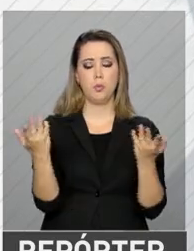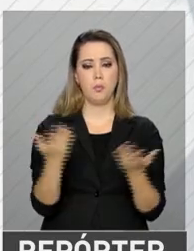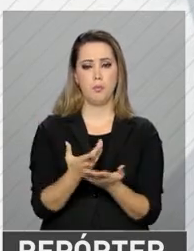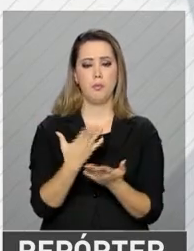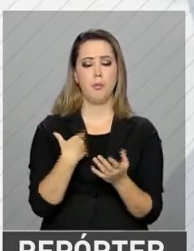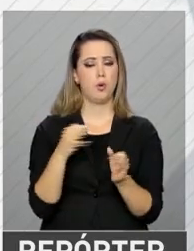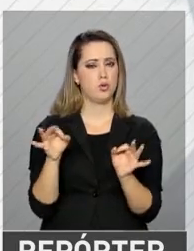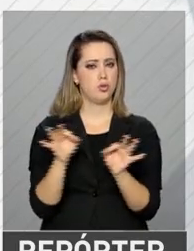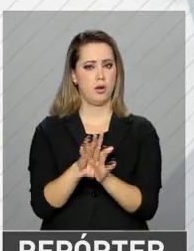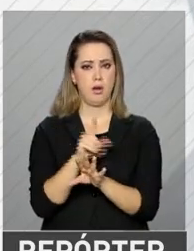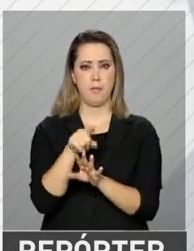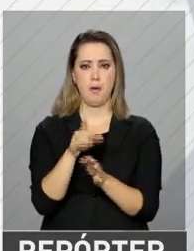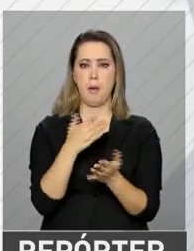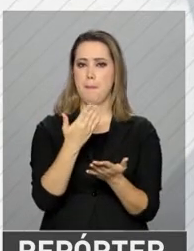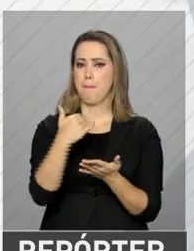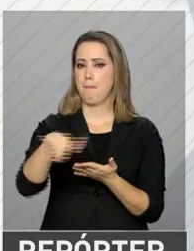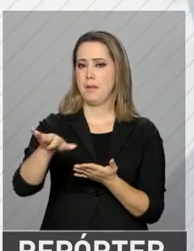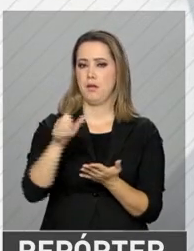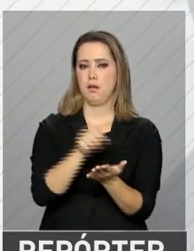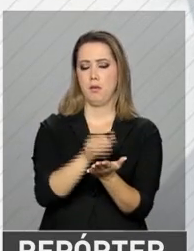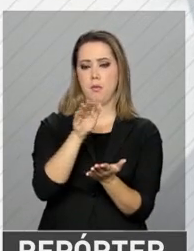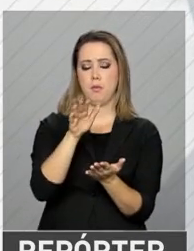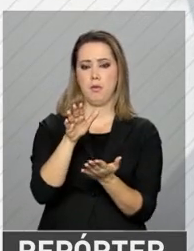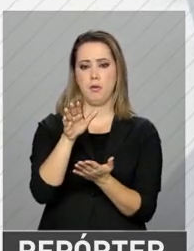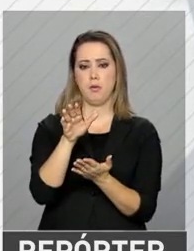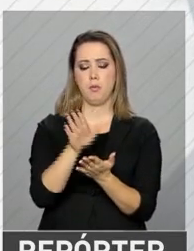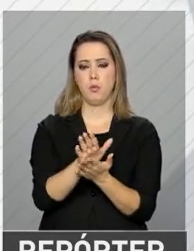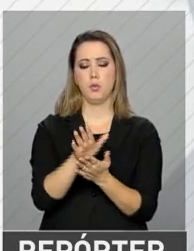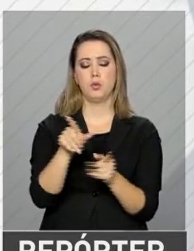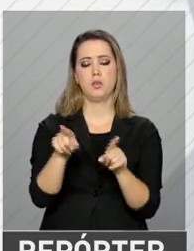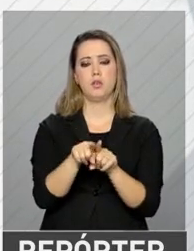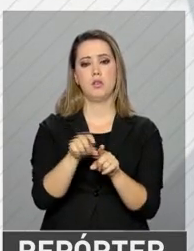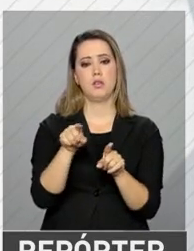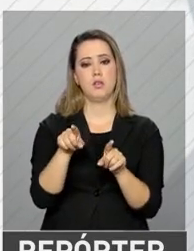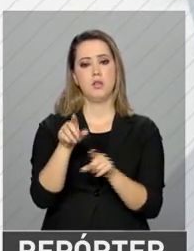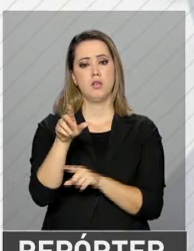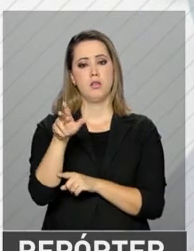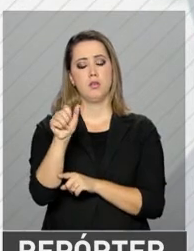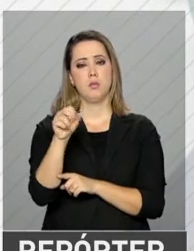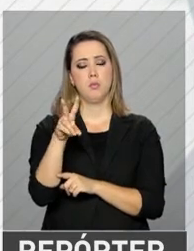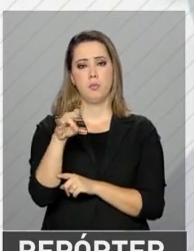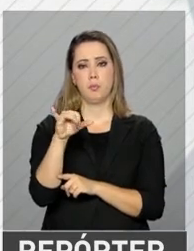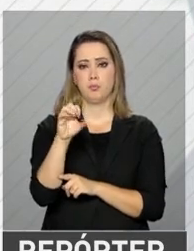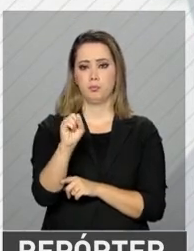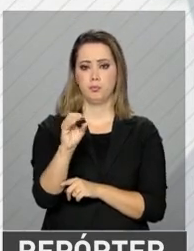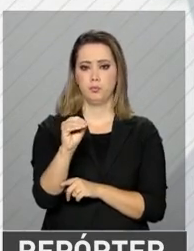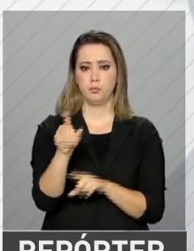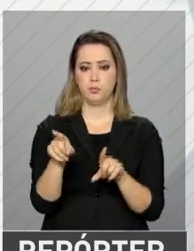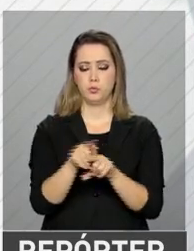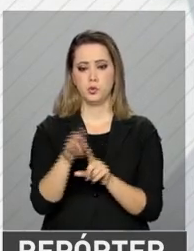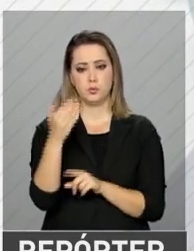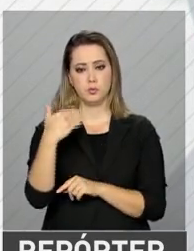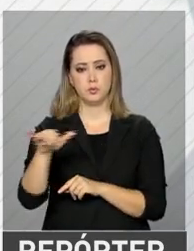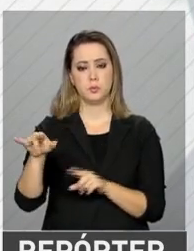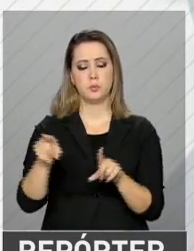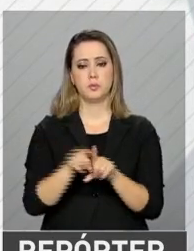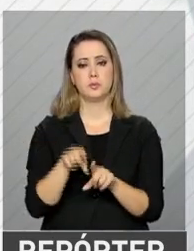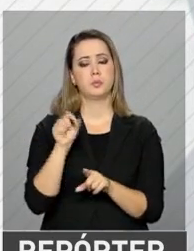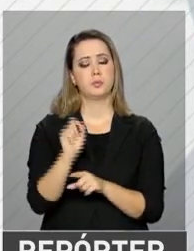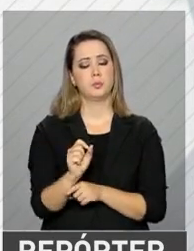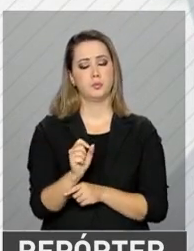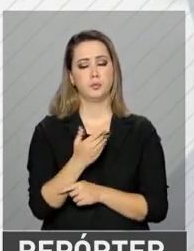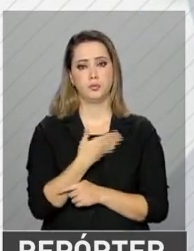poderá ser extinto com o pagamento de metade do aviso prévio e metade da multa de 40% sobre o saldo do